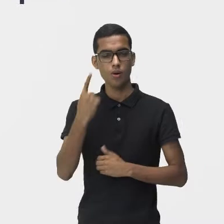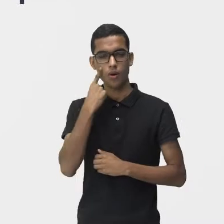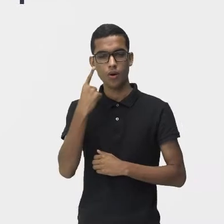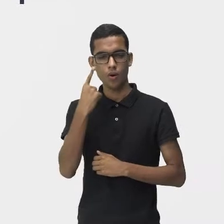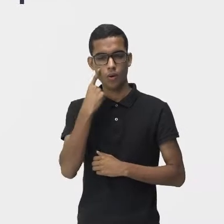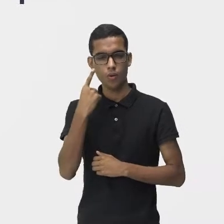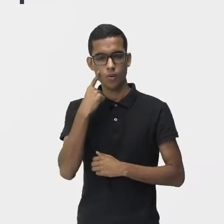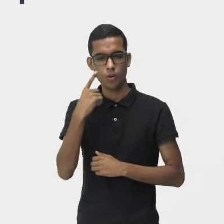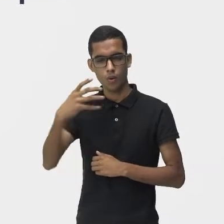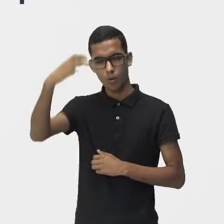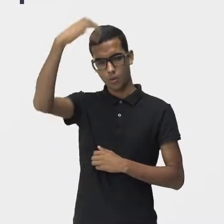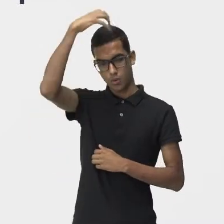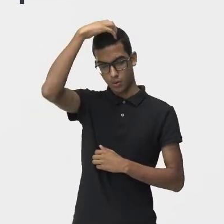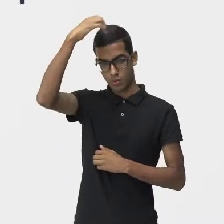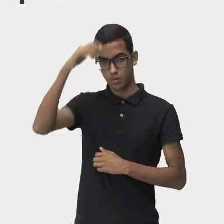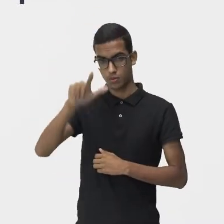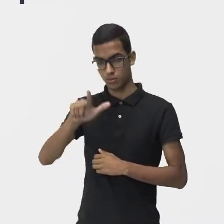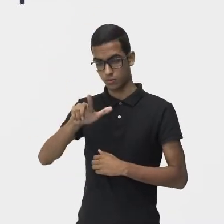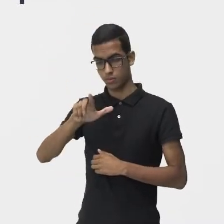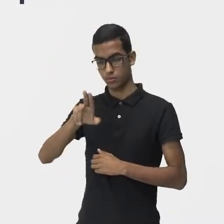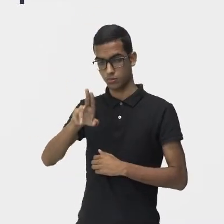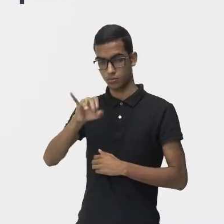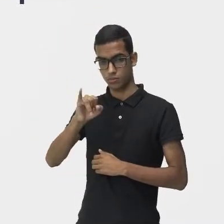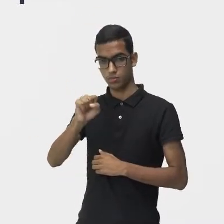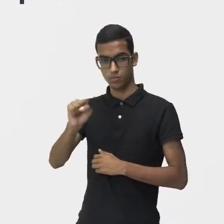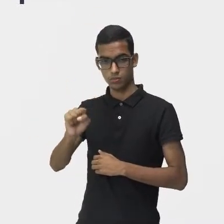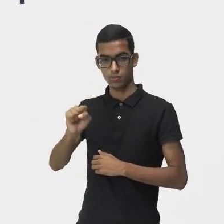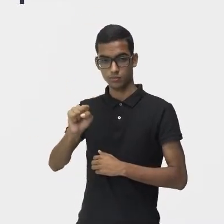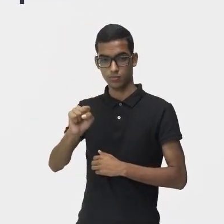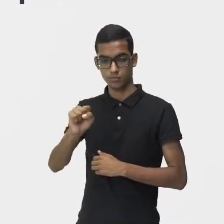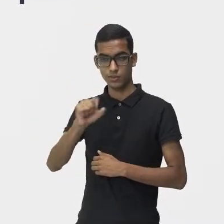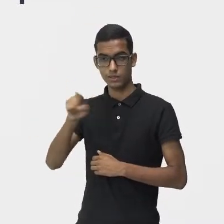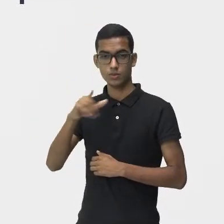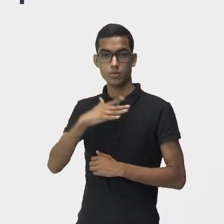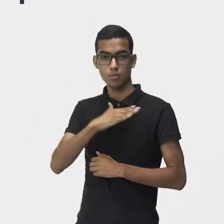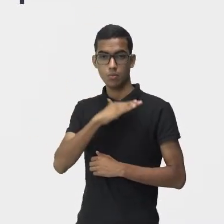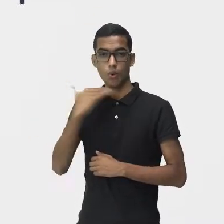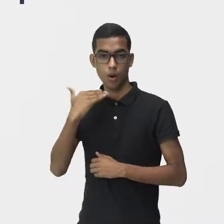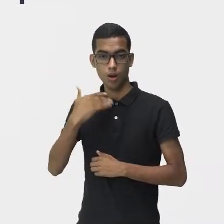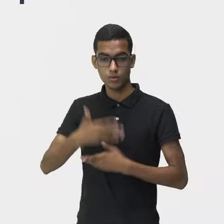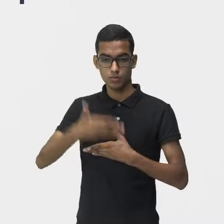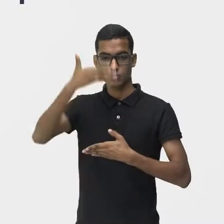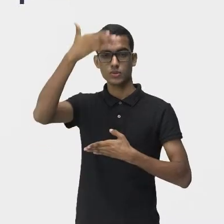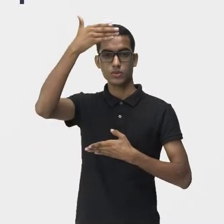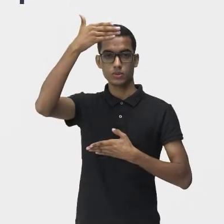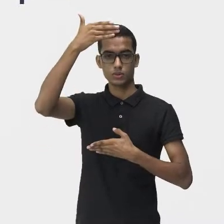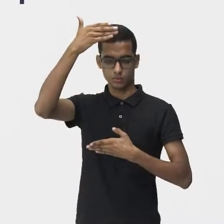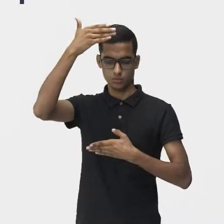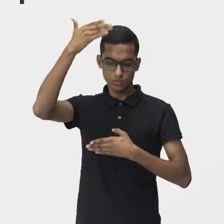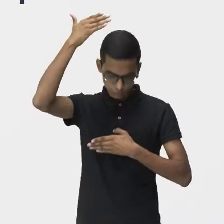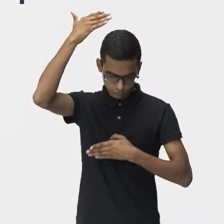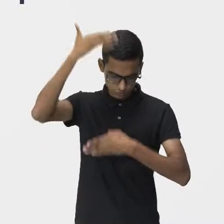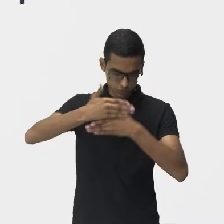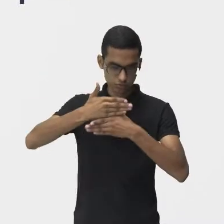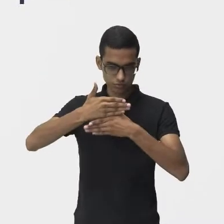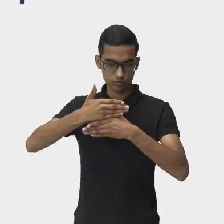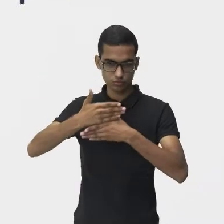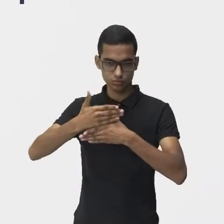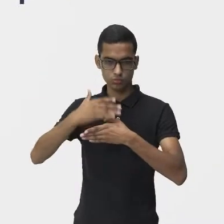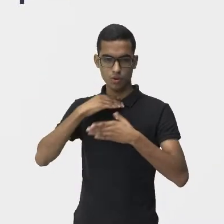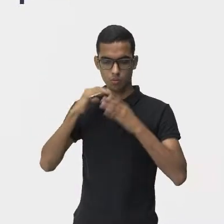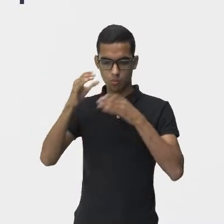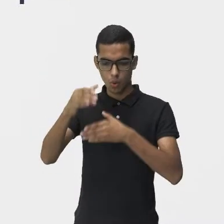Luís XVI sendo levado à guilhotina, acusado por traição. Ele passaria por um